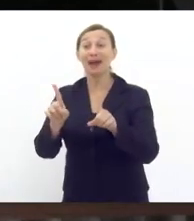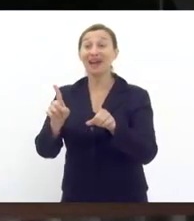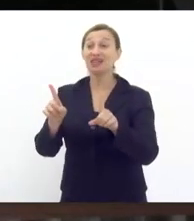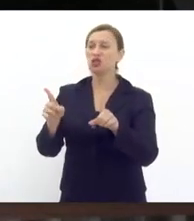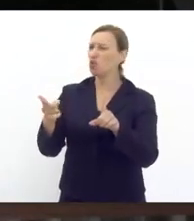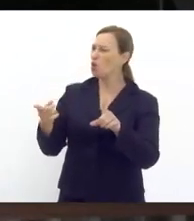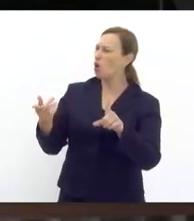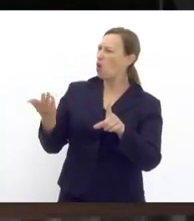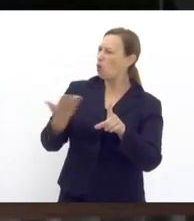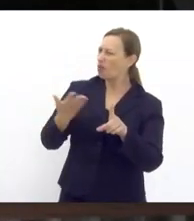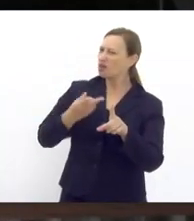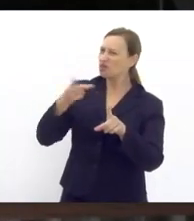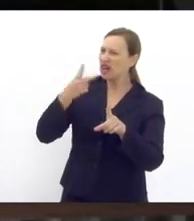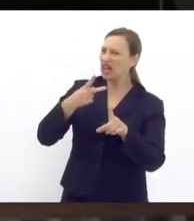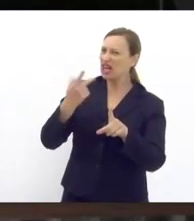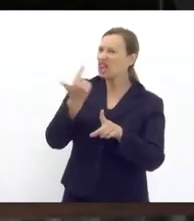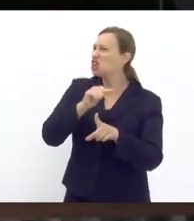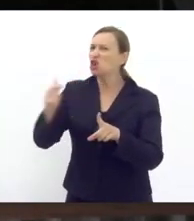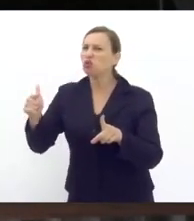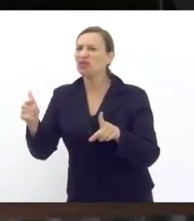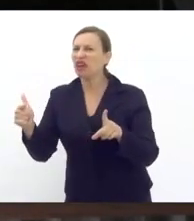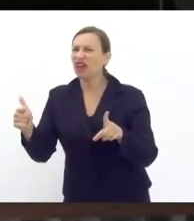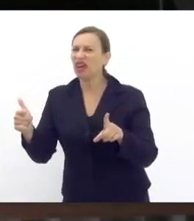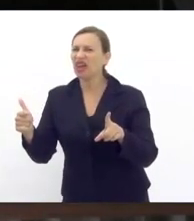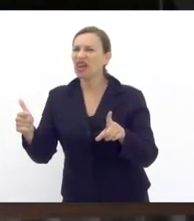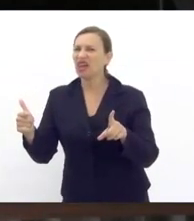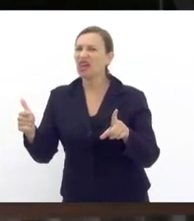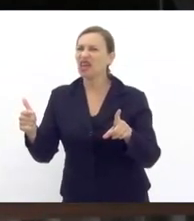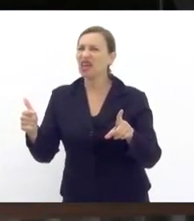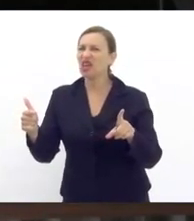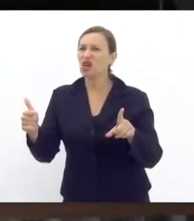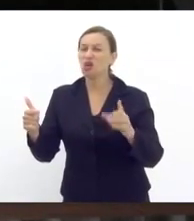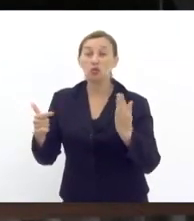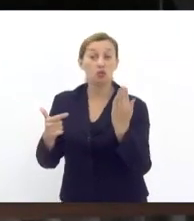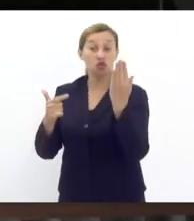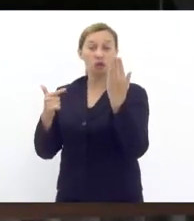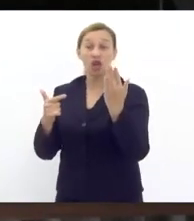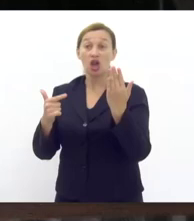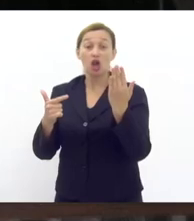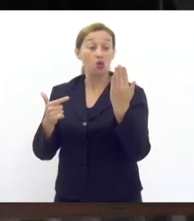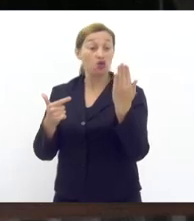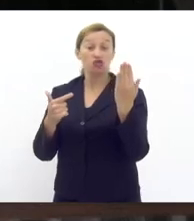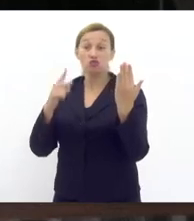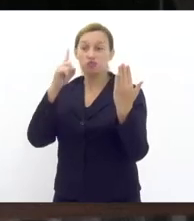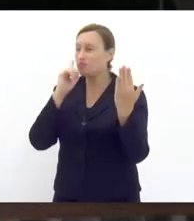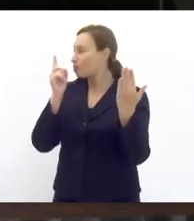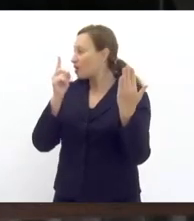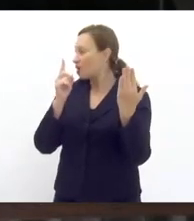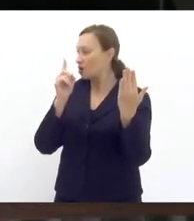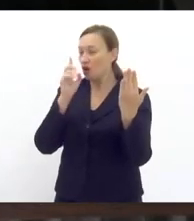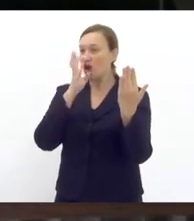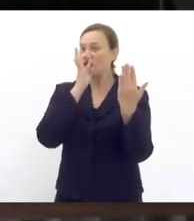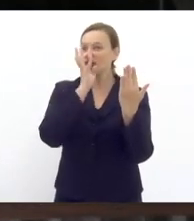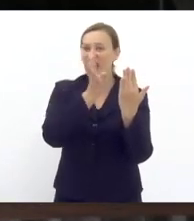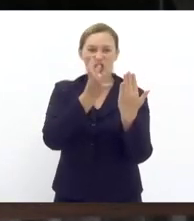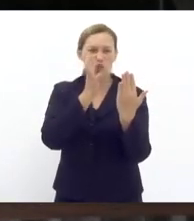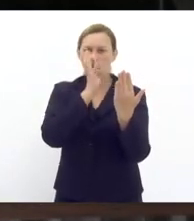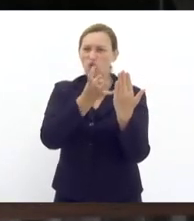falar o seguinte, não existe um espelho na sua frente aqui que você acusa, como se estivesse falando para você